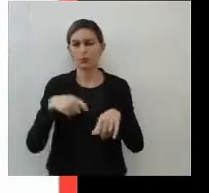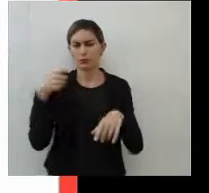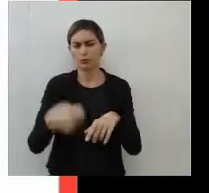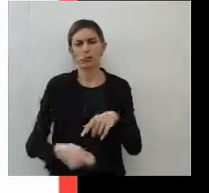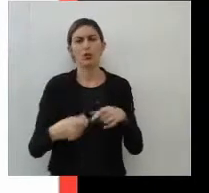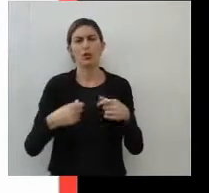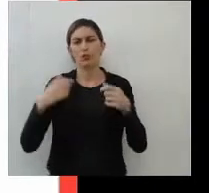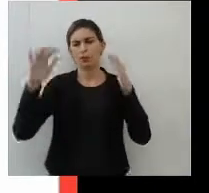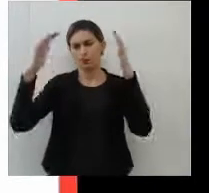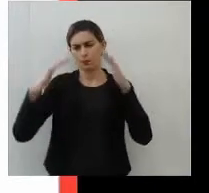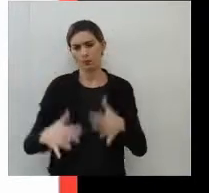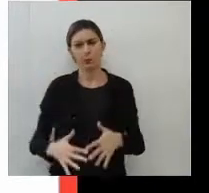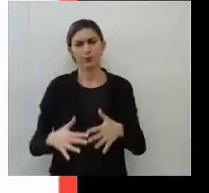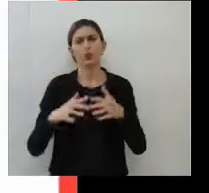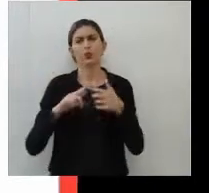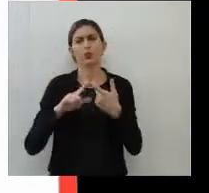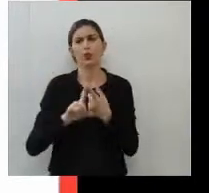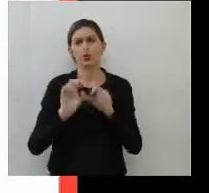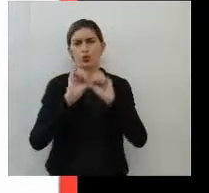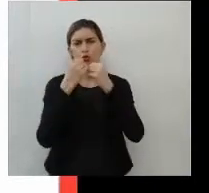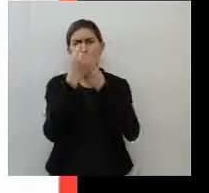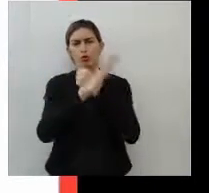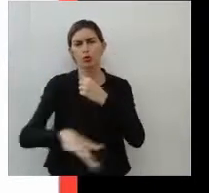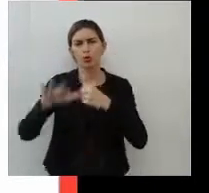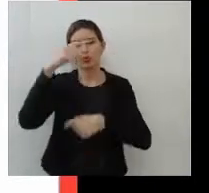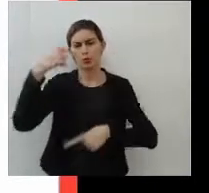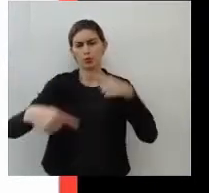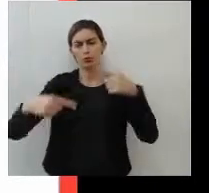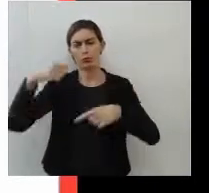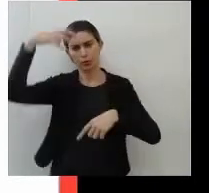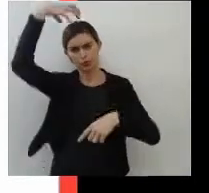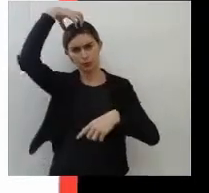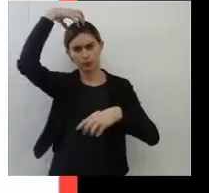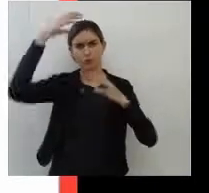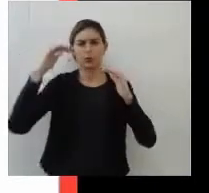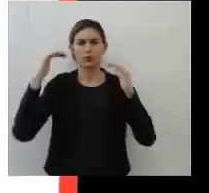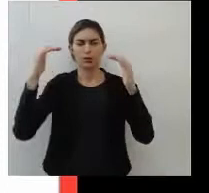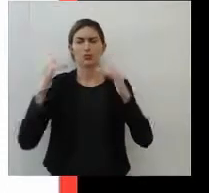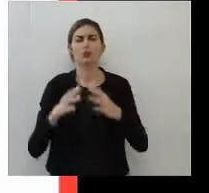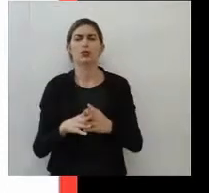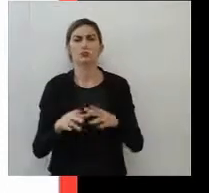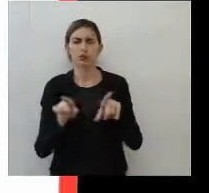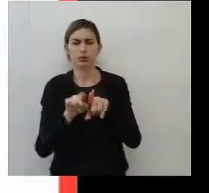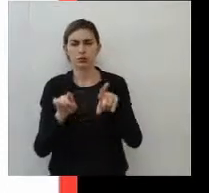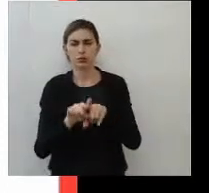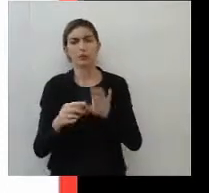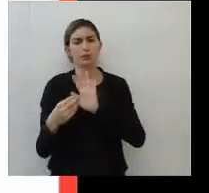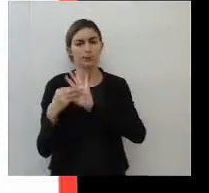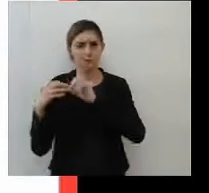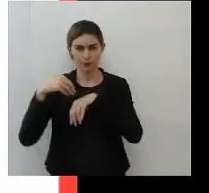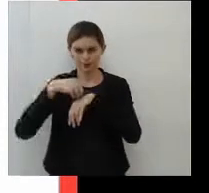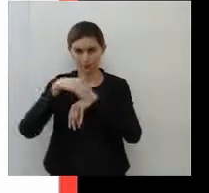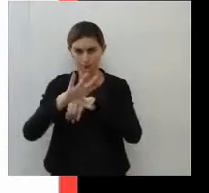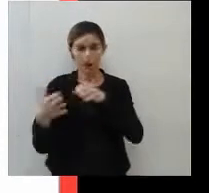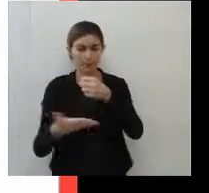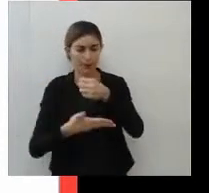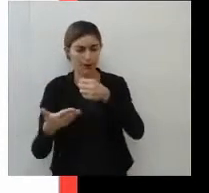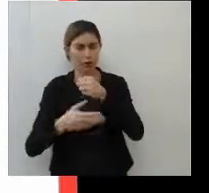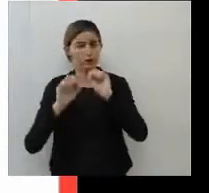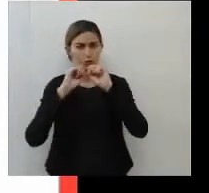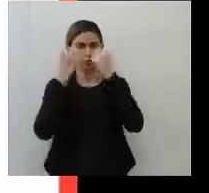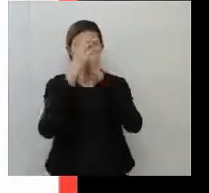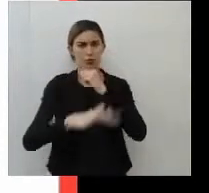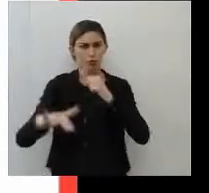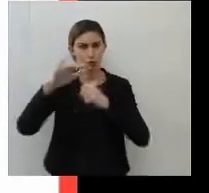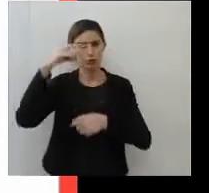a queda da sustentação sociopolítica do Império, e devo ressaltar que a base sociopolítica do